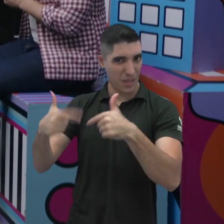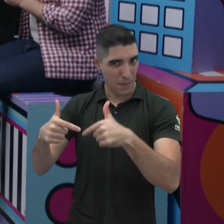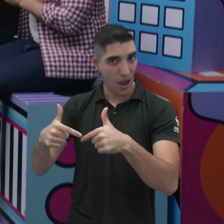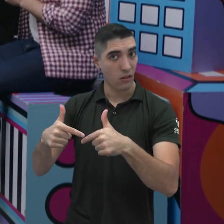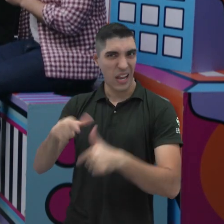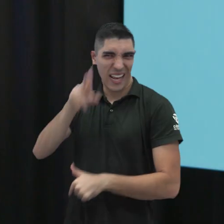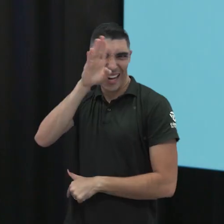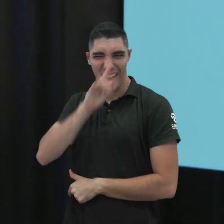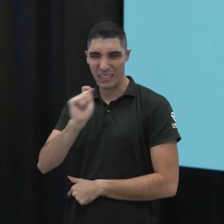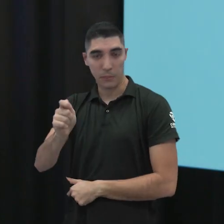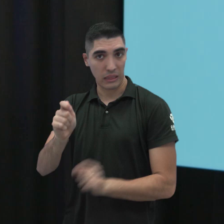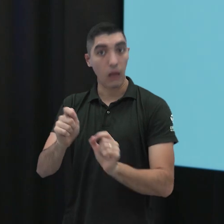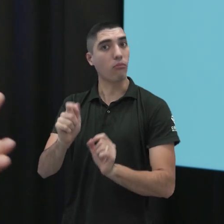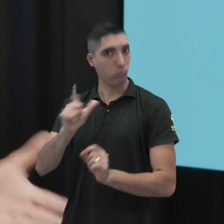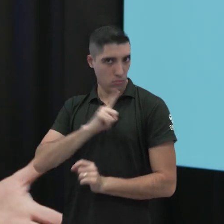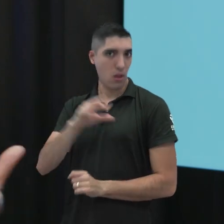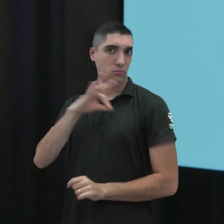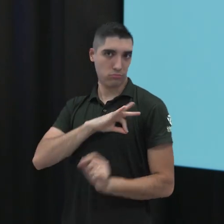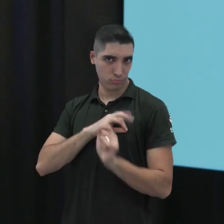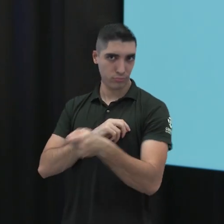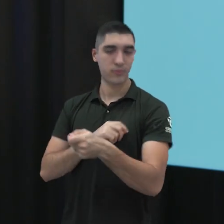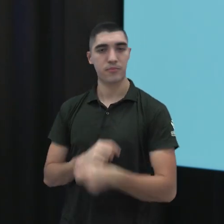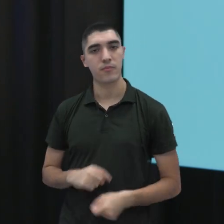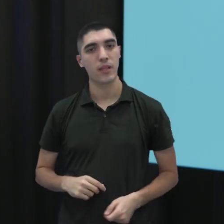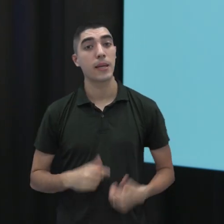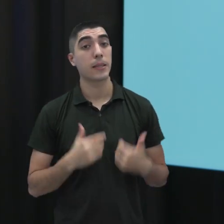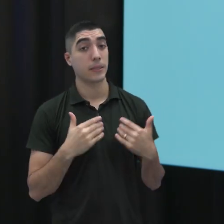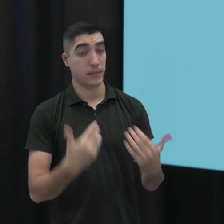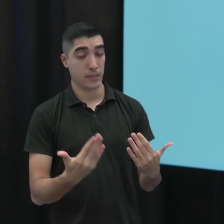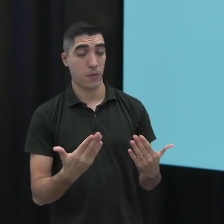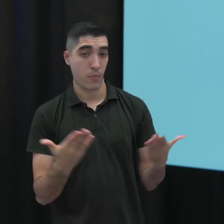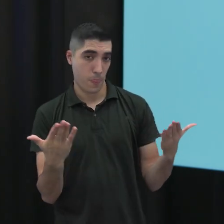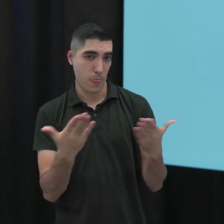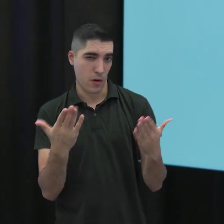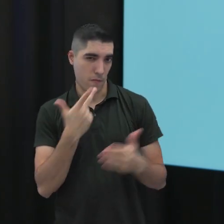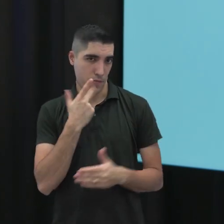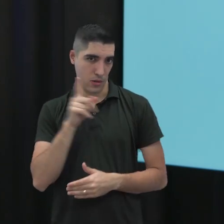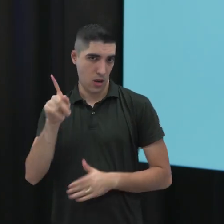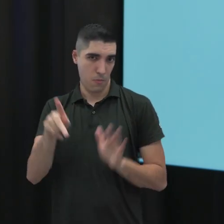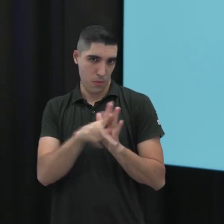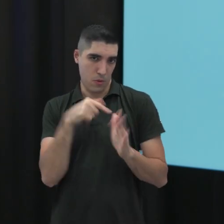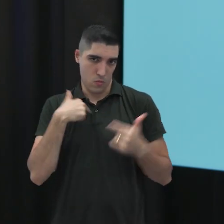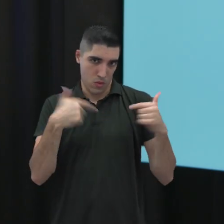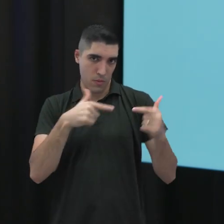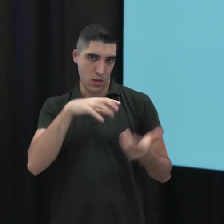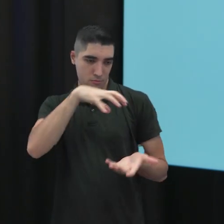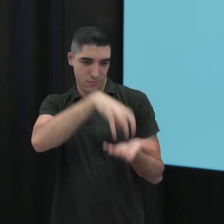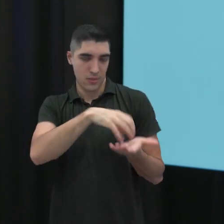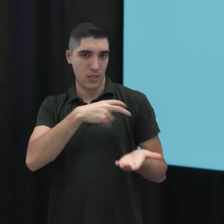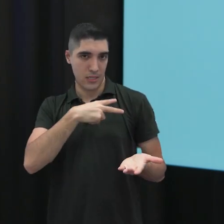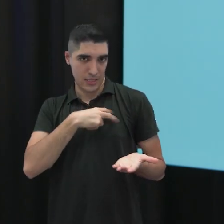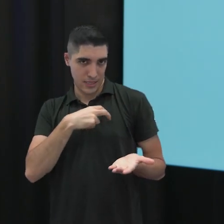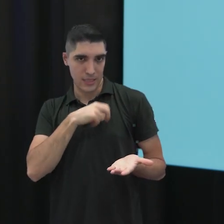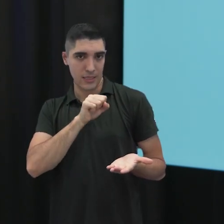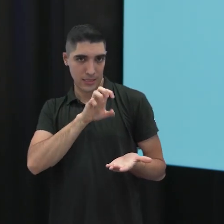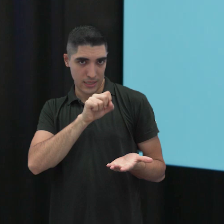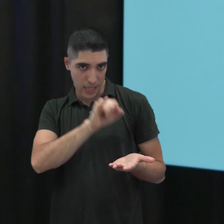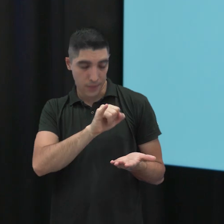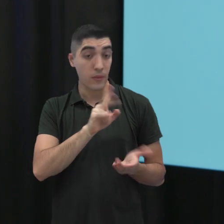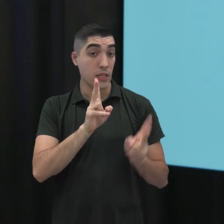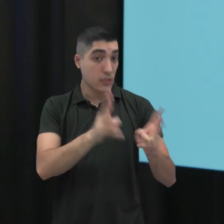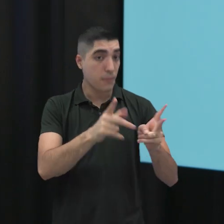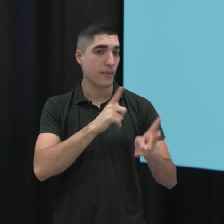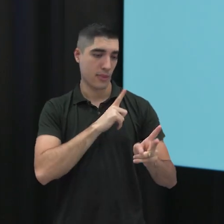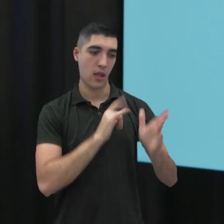Toda a equipe ou todo espetáculo, né, falando ali um pouco mais diretamente do SESI, eles são todos contratados